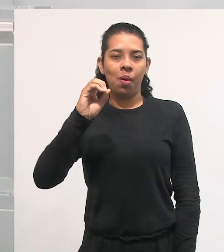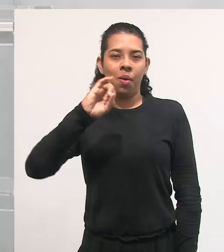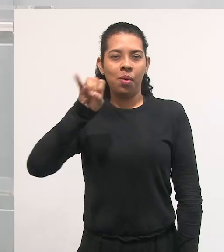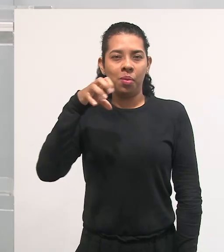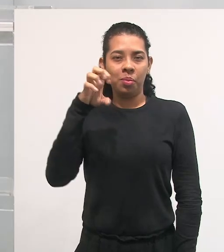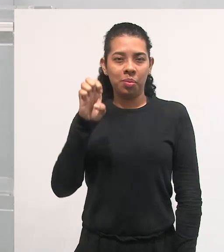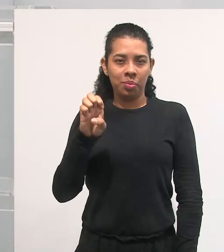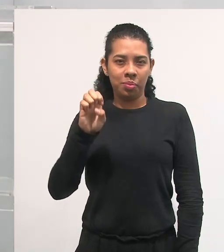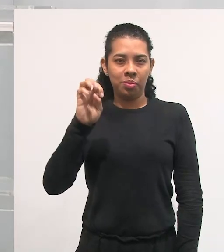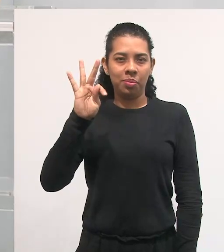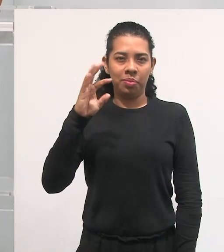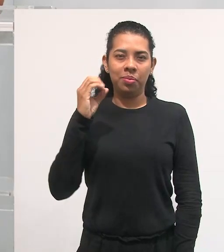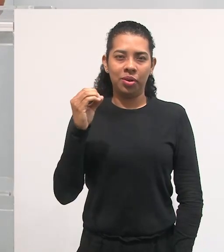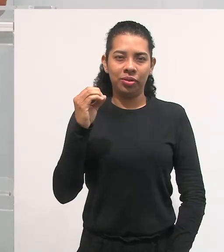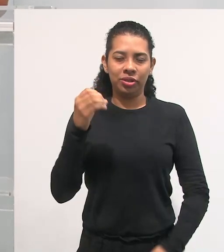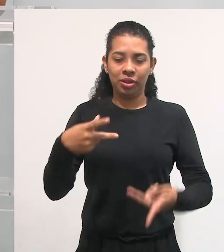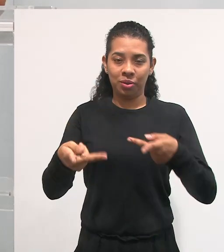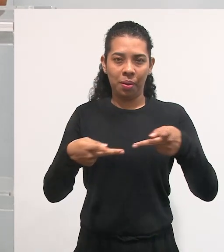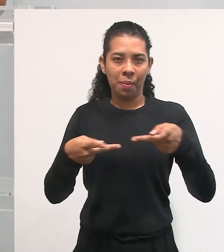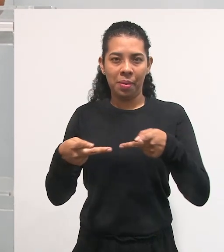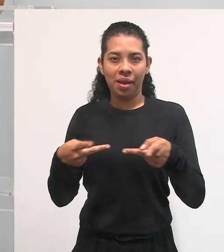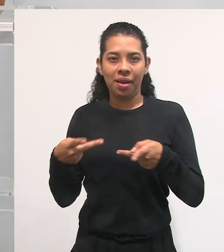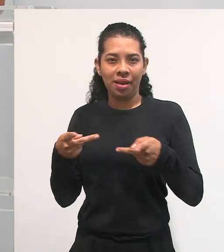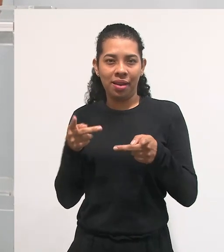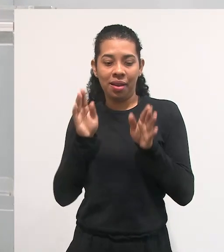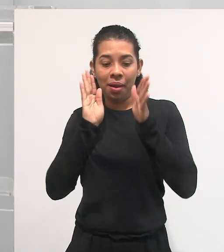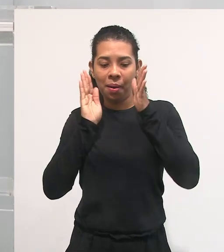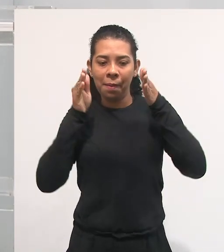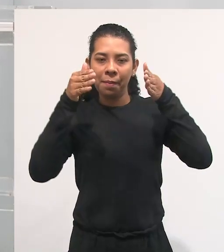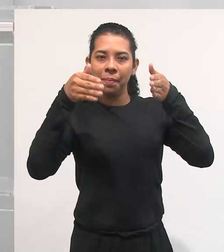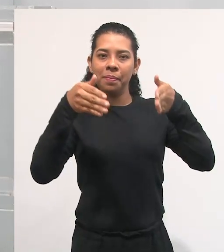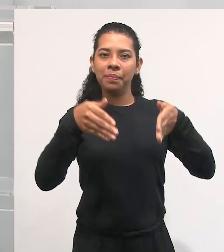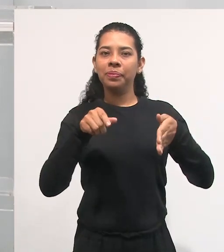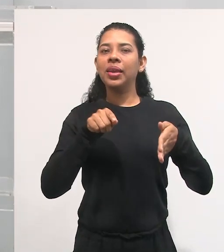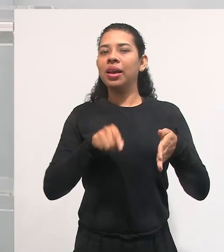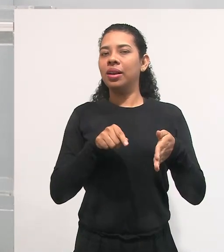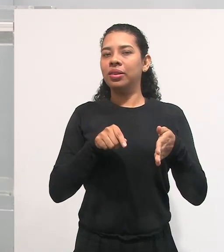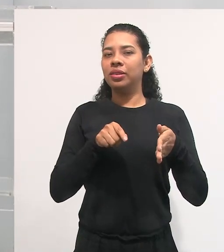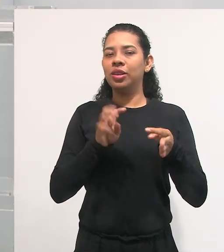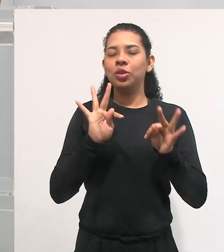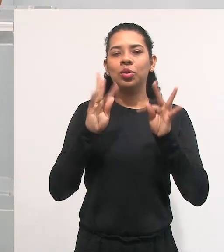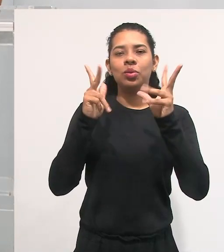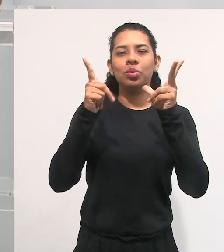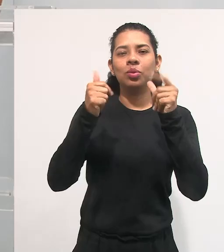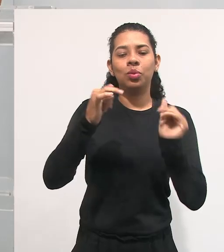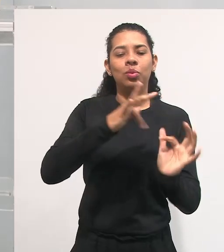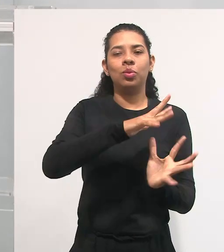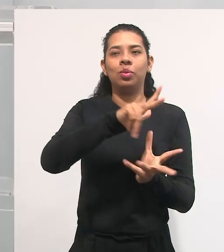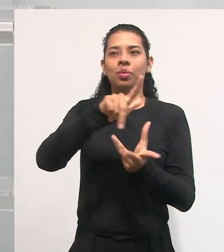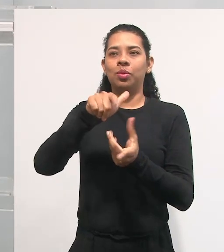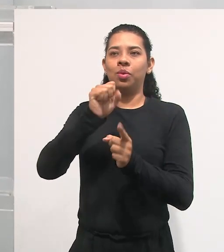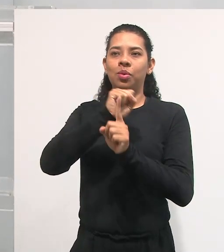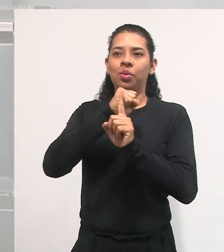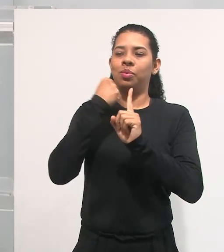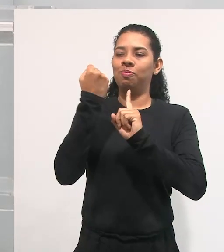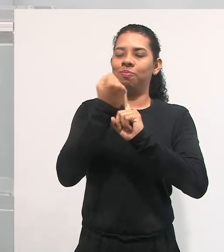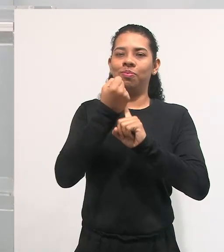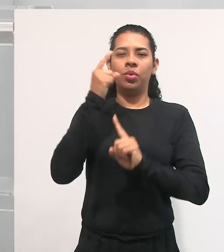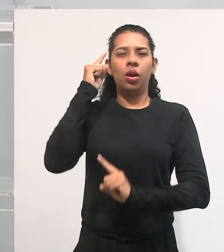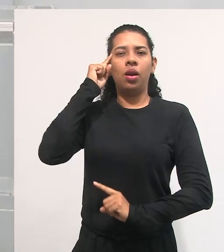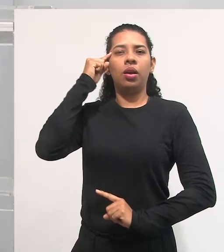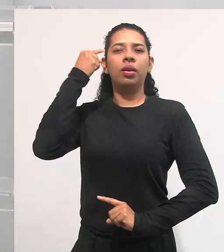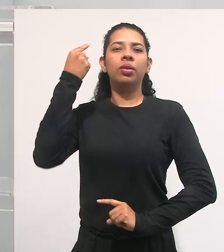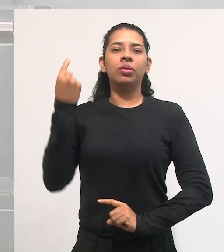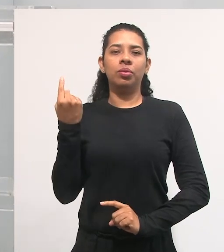materialização intraescolar do currículo é nele que se concentra as concepções as ideias de mundo de sujeito